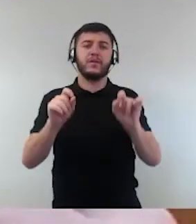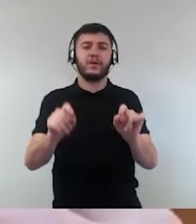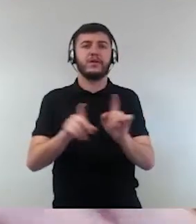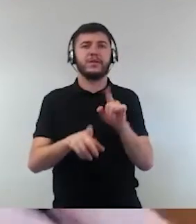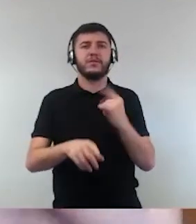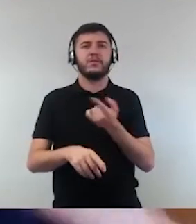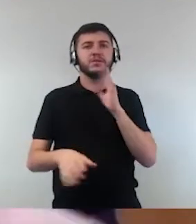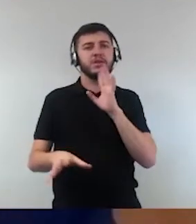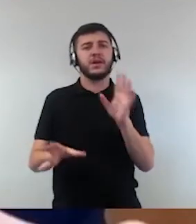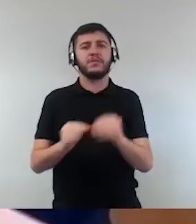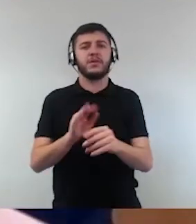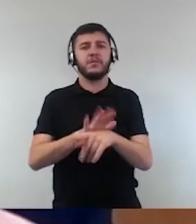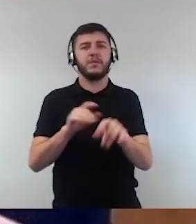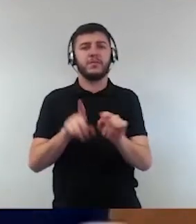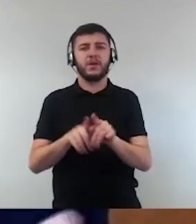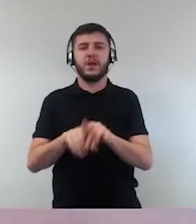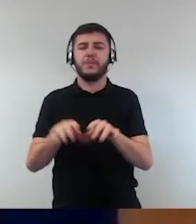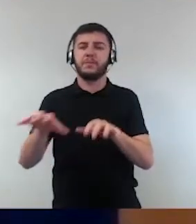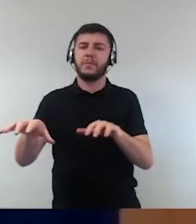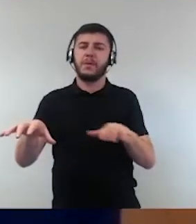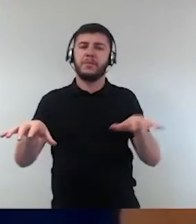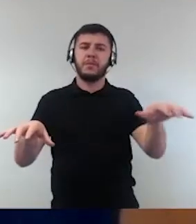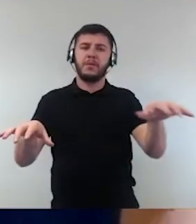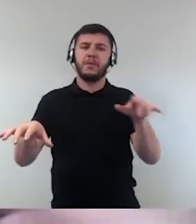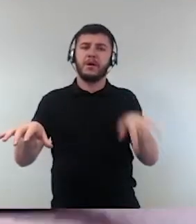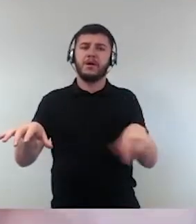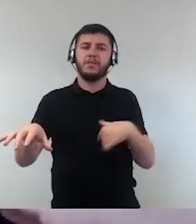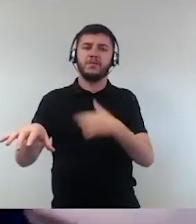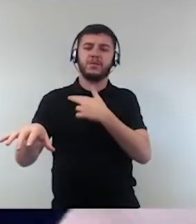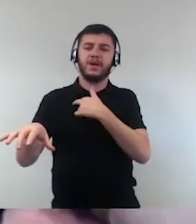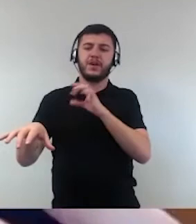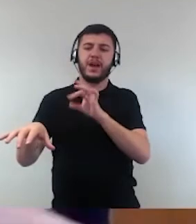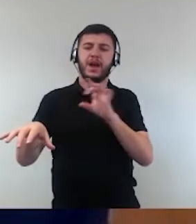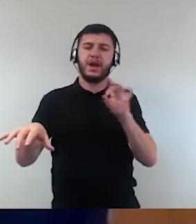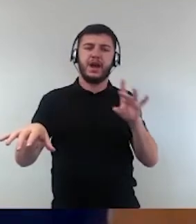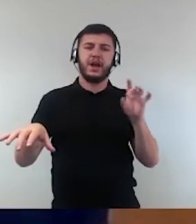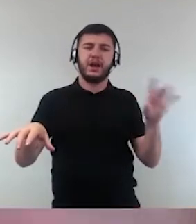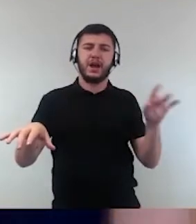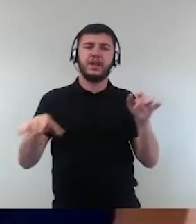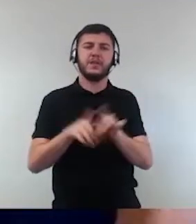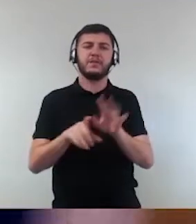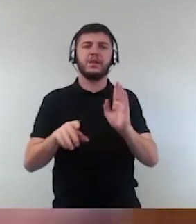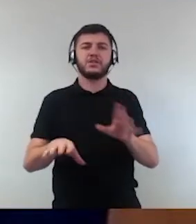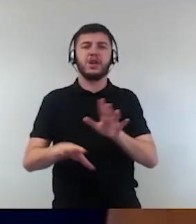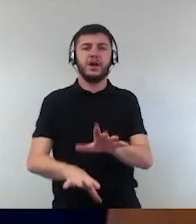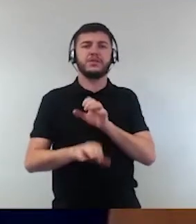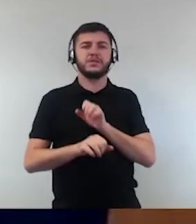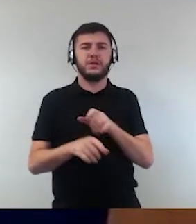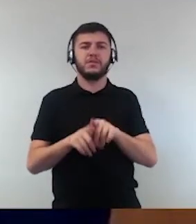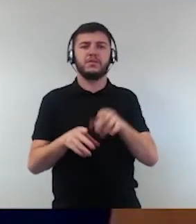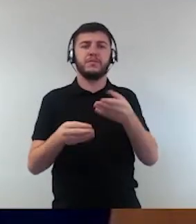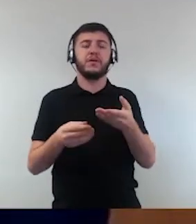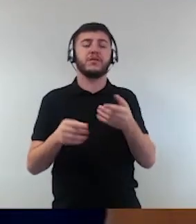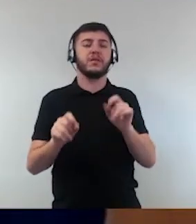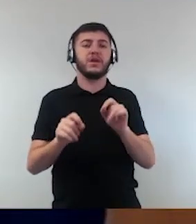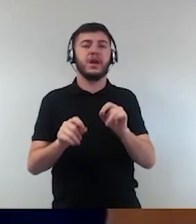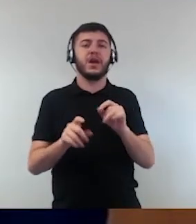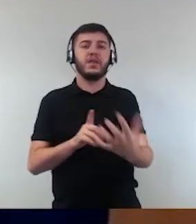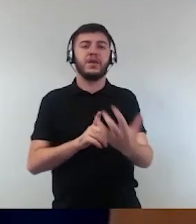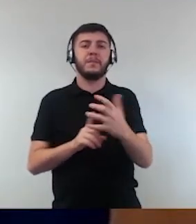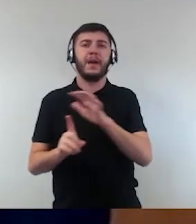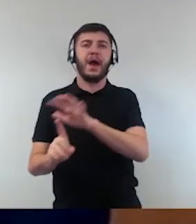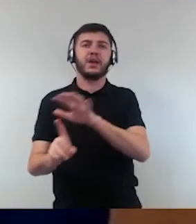cadeia e tentar que cada um absorva um pouco desse impacto? Será que isso é possível? Dentro dessa lógica que o doutor Gustavo mencionou também, que está na nota